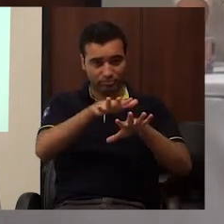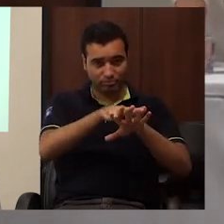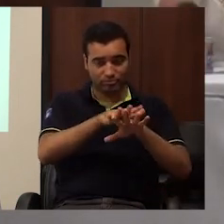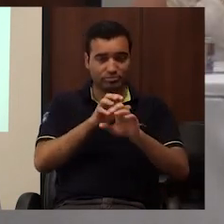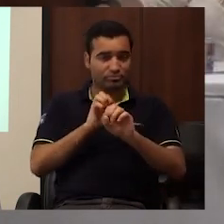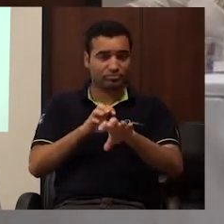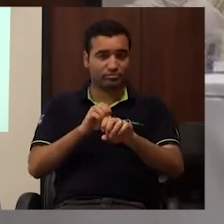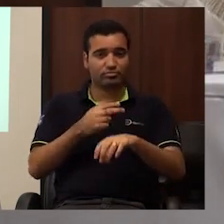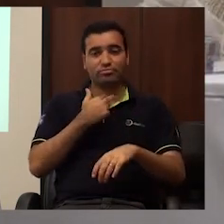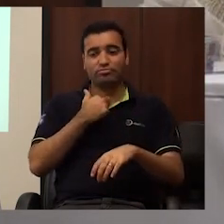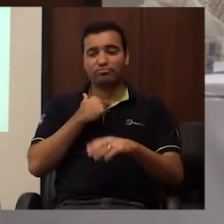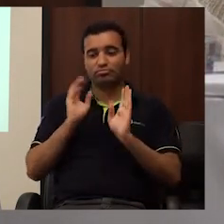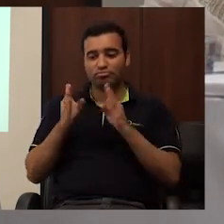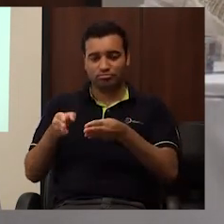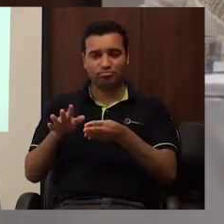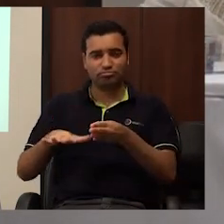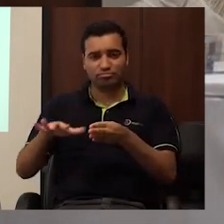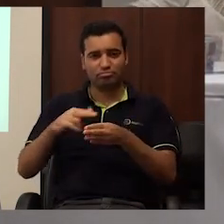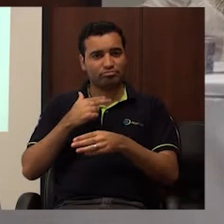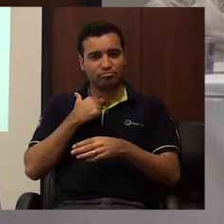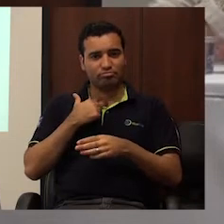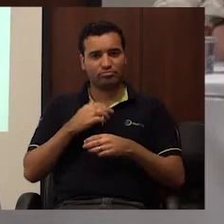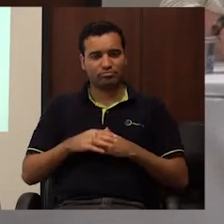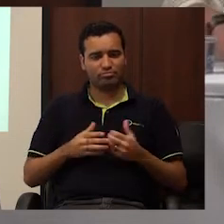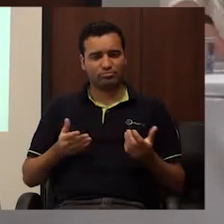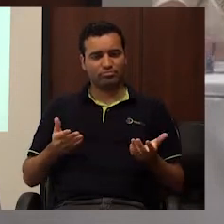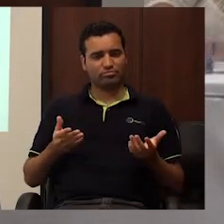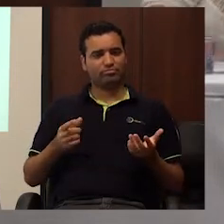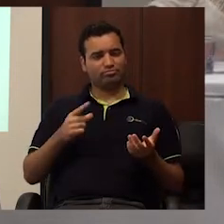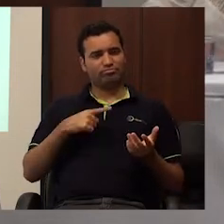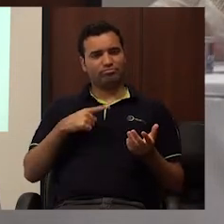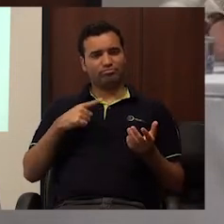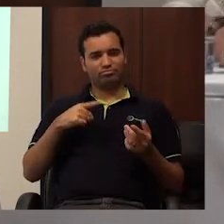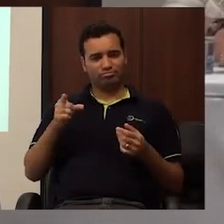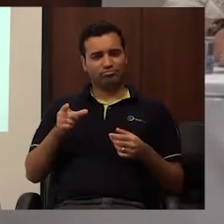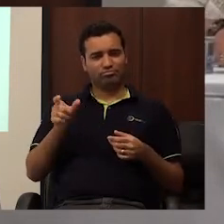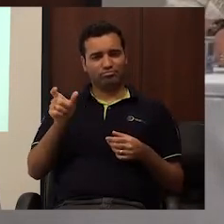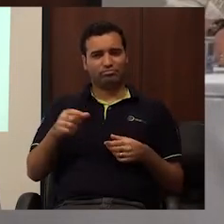ter especialista. Então, tem esta configuração. Tem que entender para